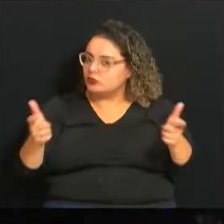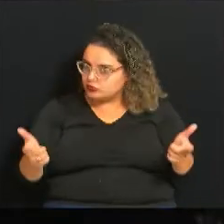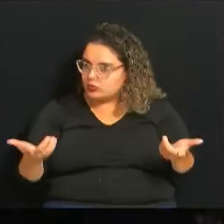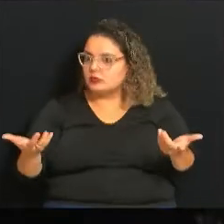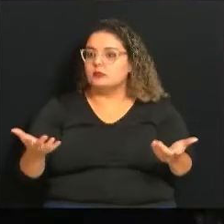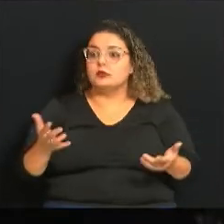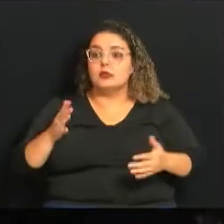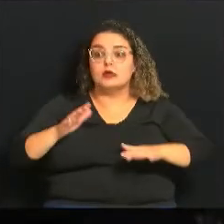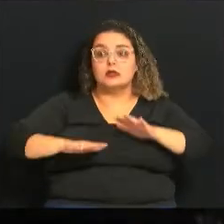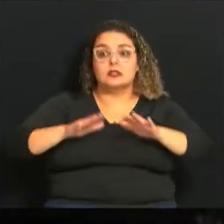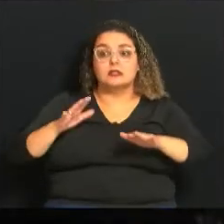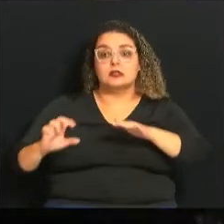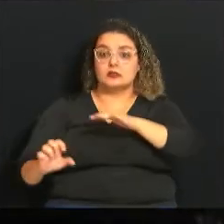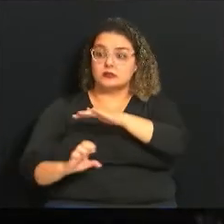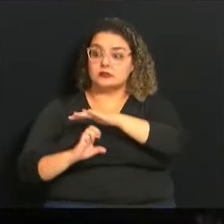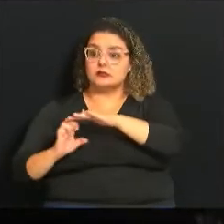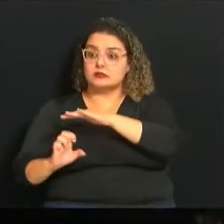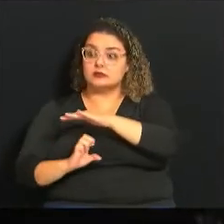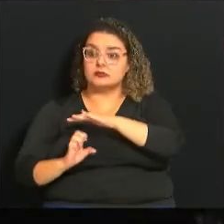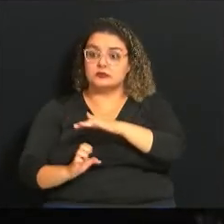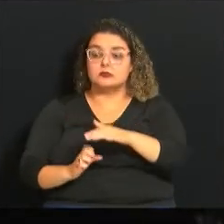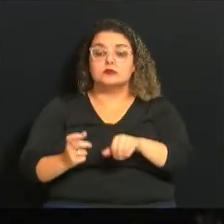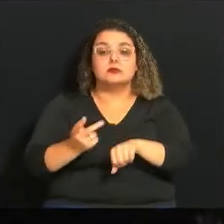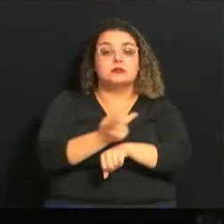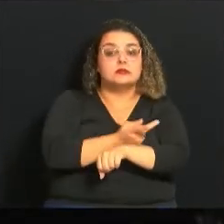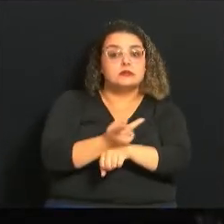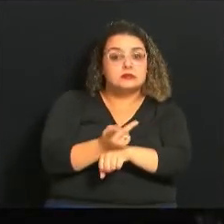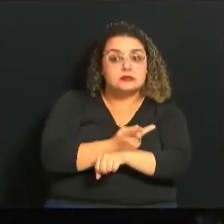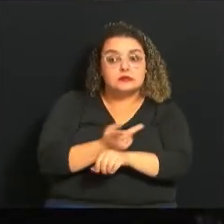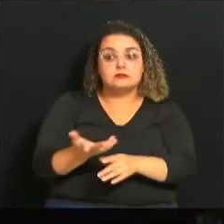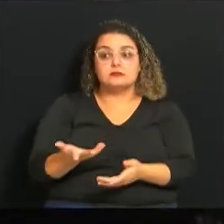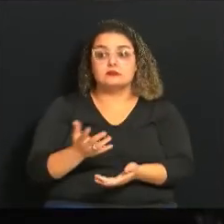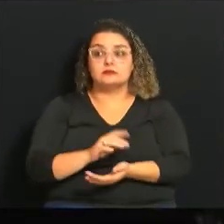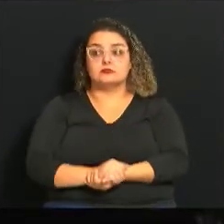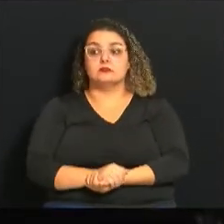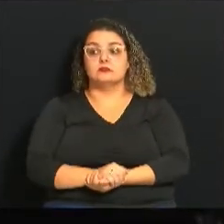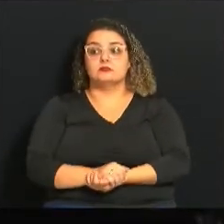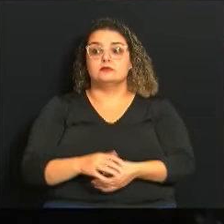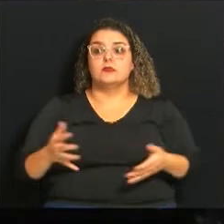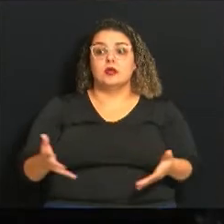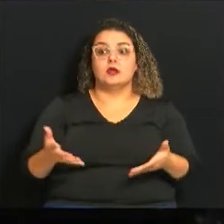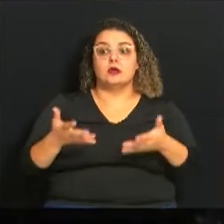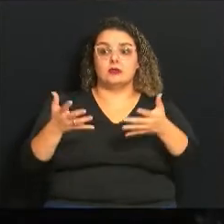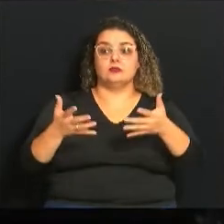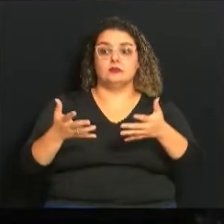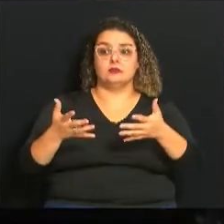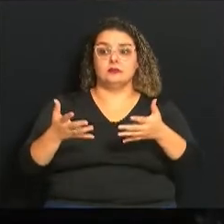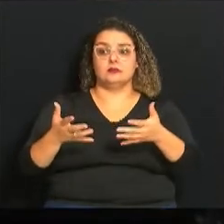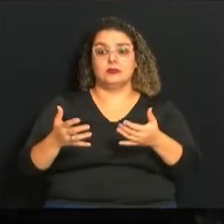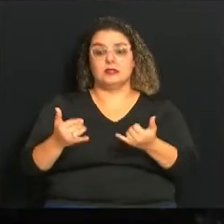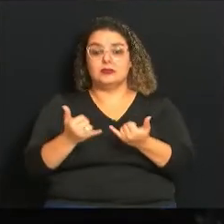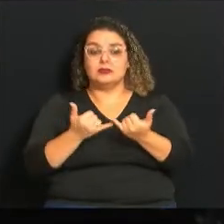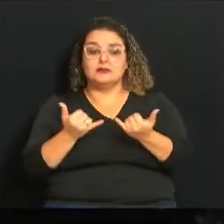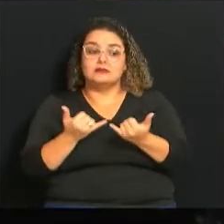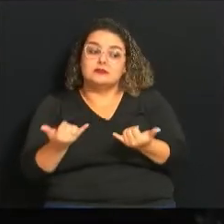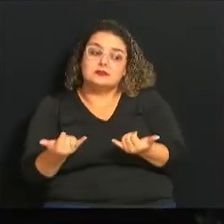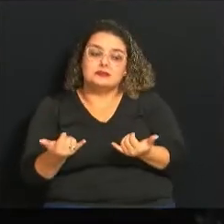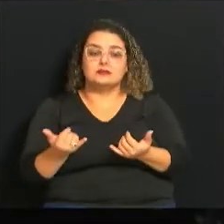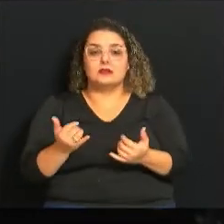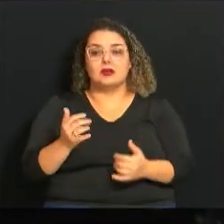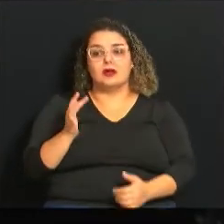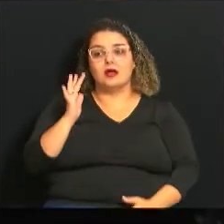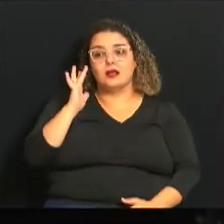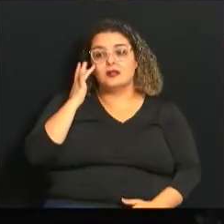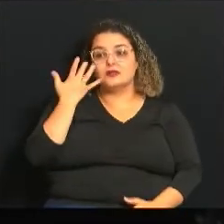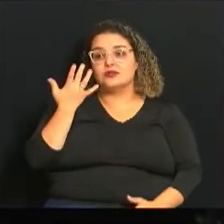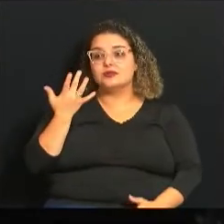as empresas estão procurando, mas os ilustradores têm uma grande parcela que são muito tímidos, às vezes acham que o seu trabalho não